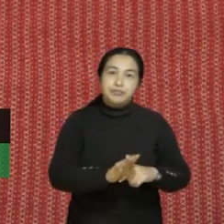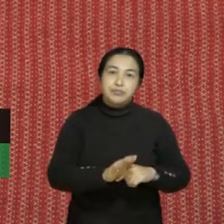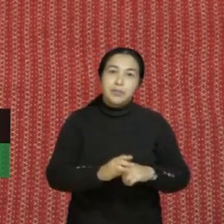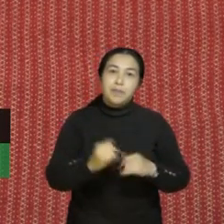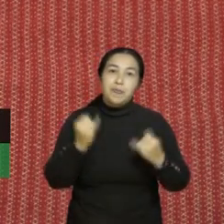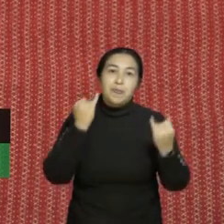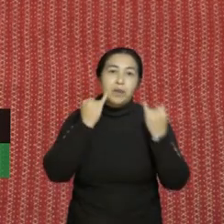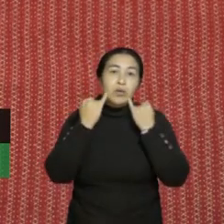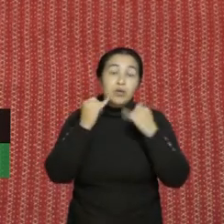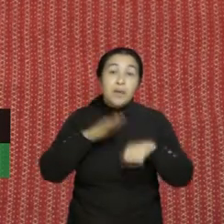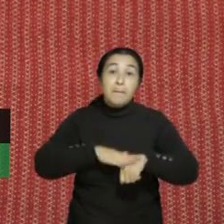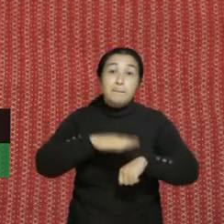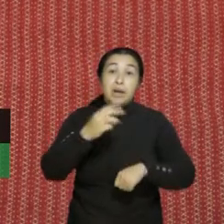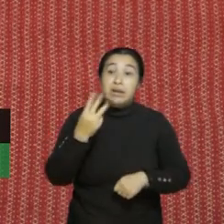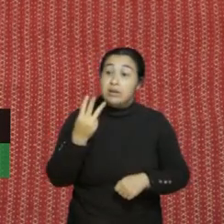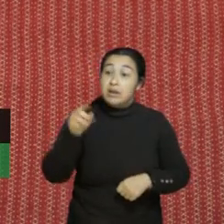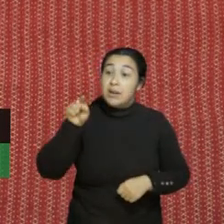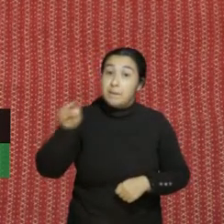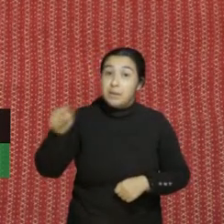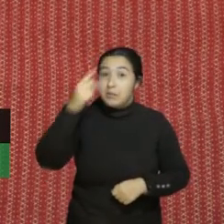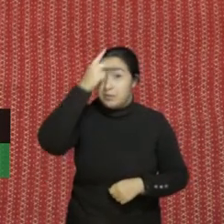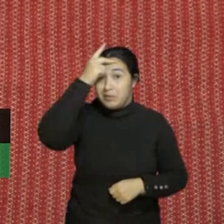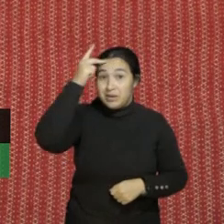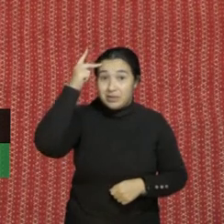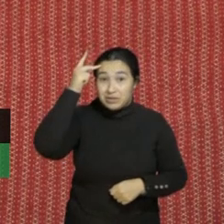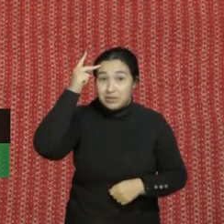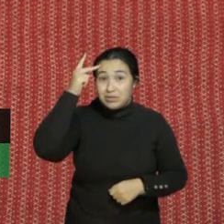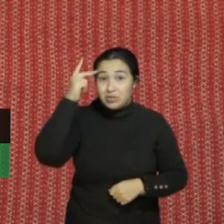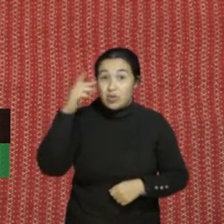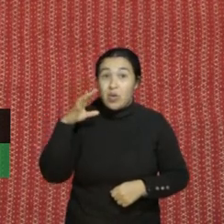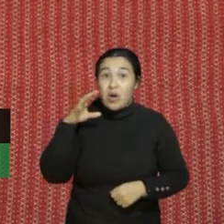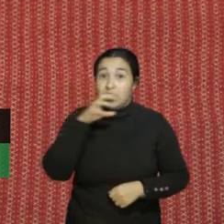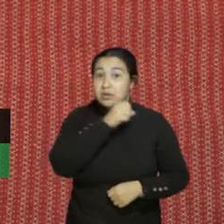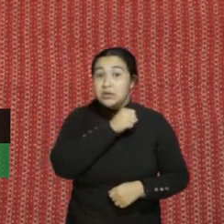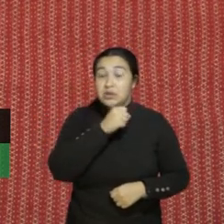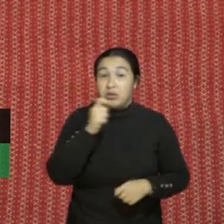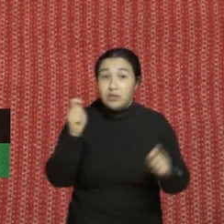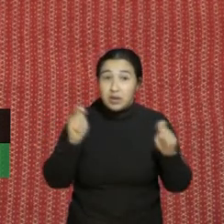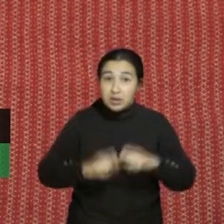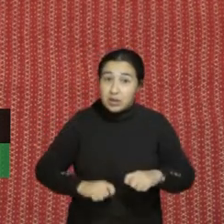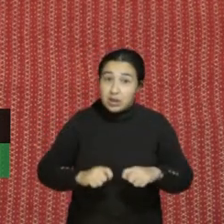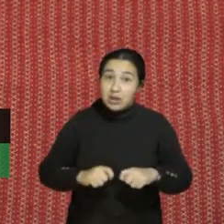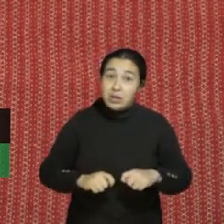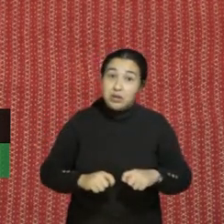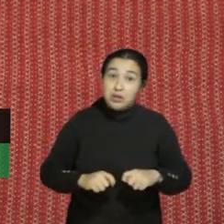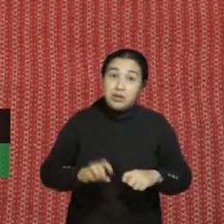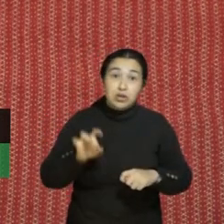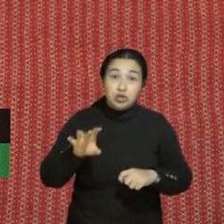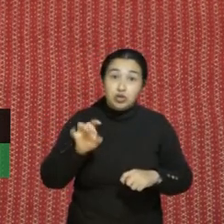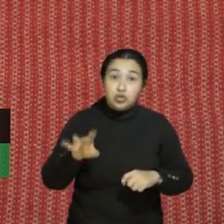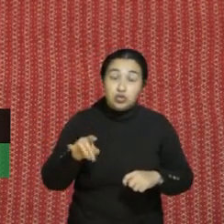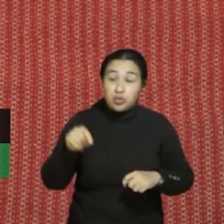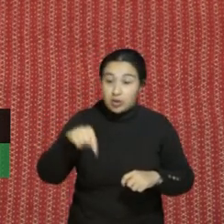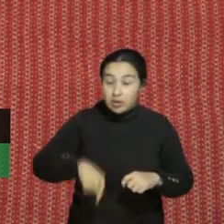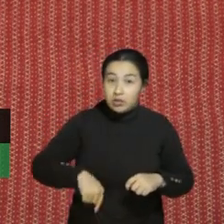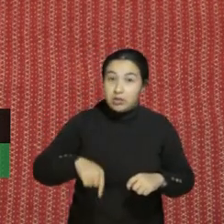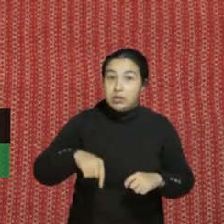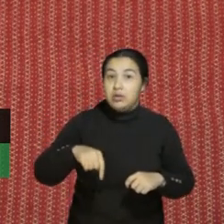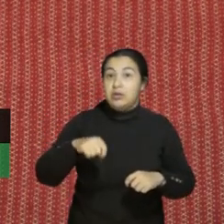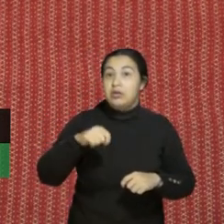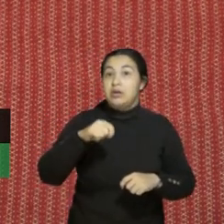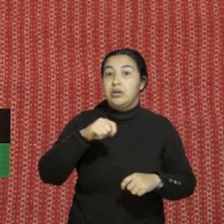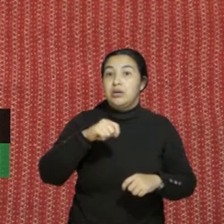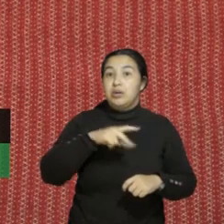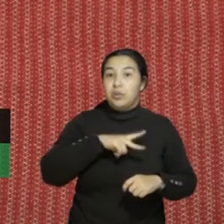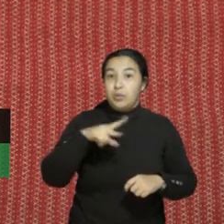de 3 mil pessoas foram socorridas pelas forças do estado de Santa Catarina, só as forças públicas, fora